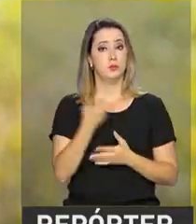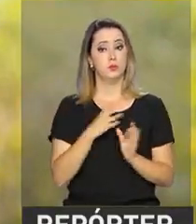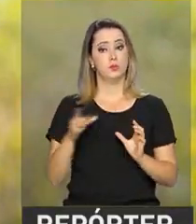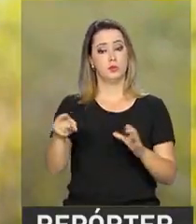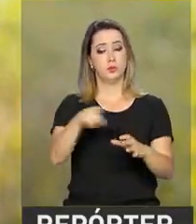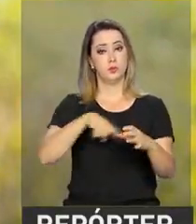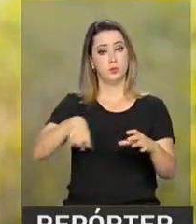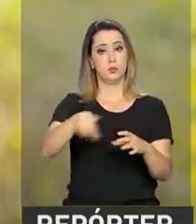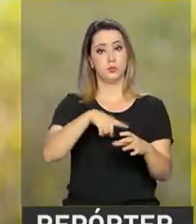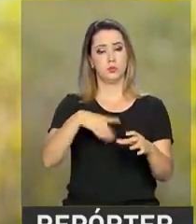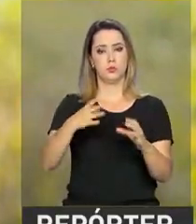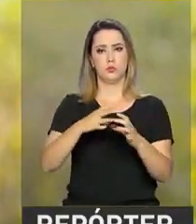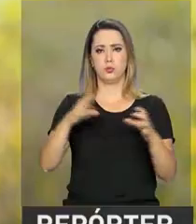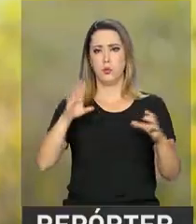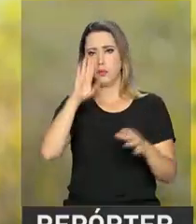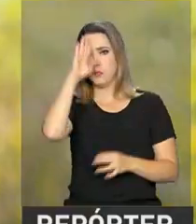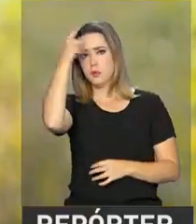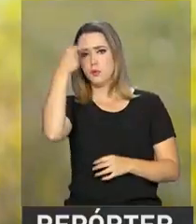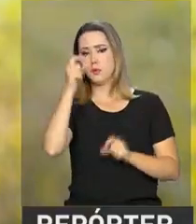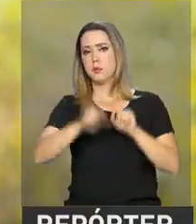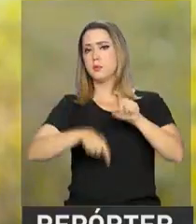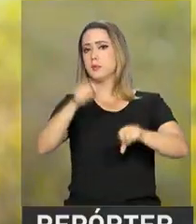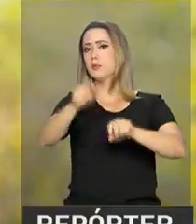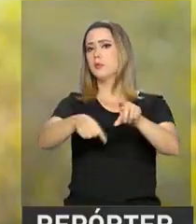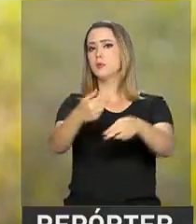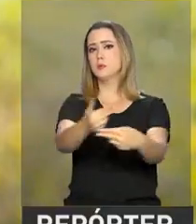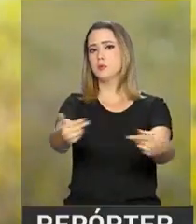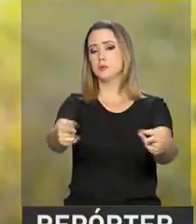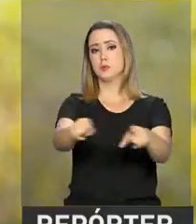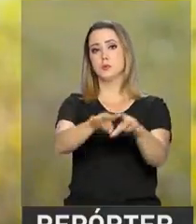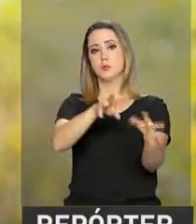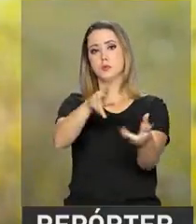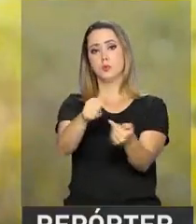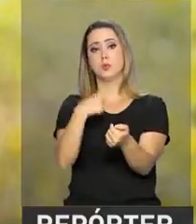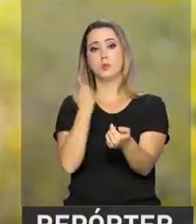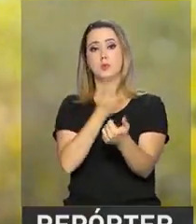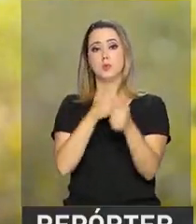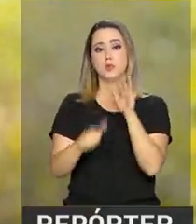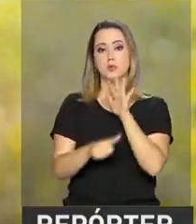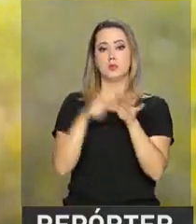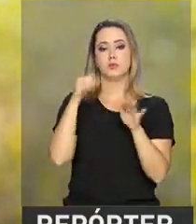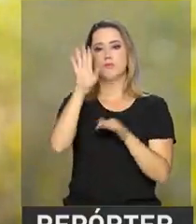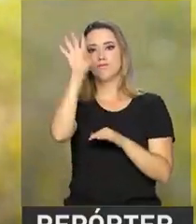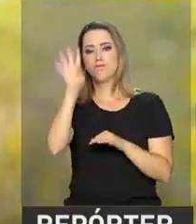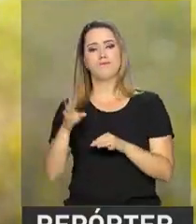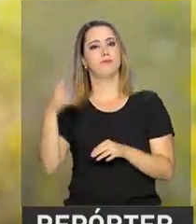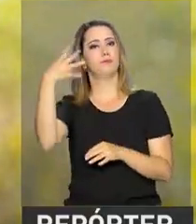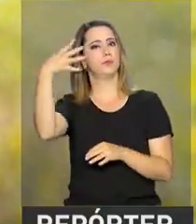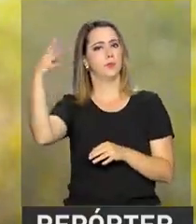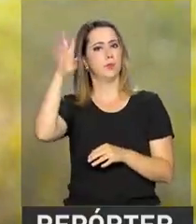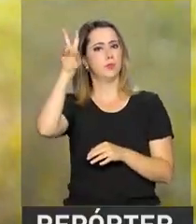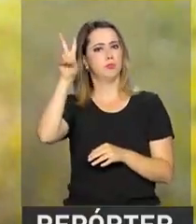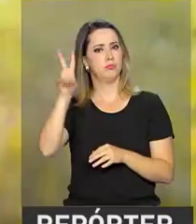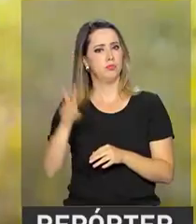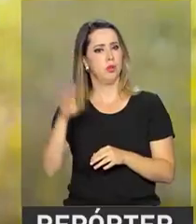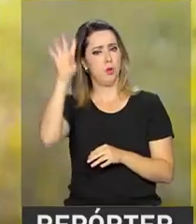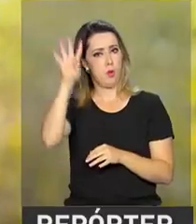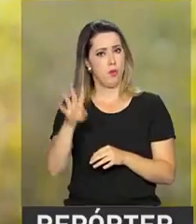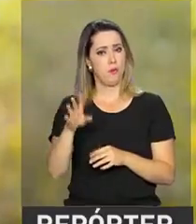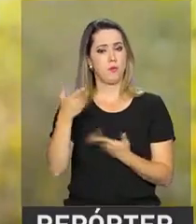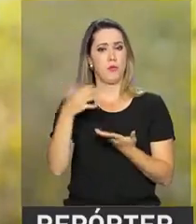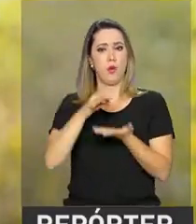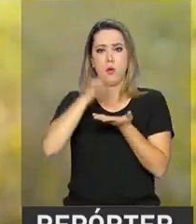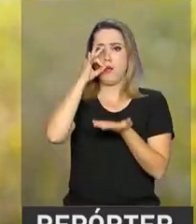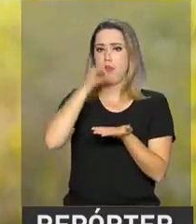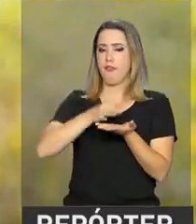e nas principais produtos do de exportação do mundo nós estamos no primeiro lugar em vários deles e que o café no